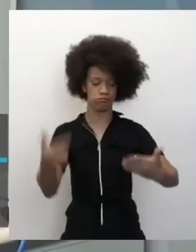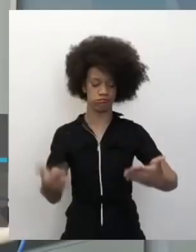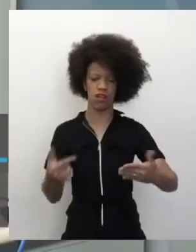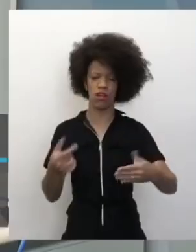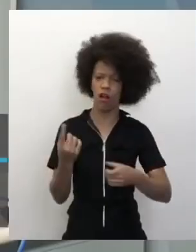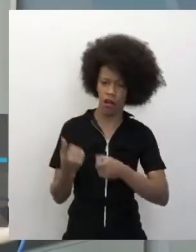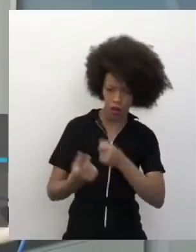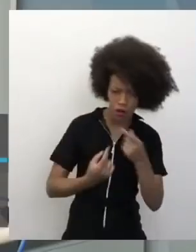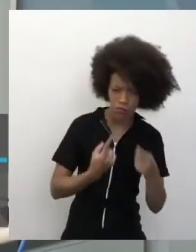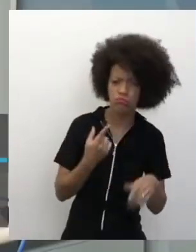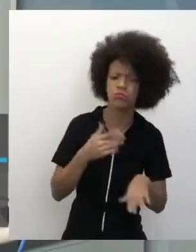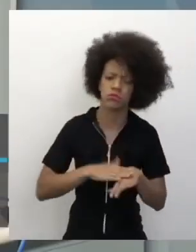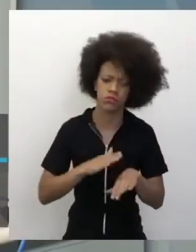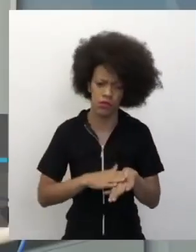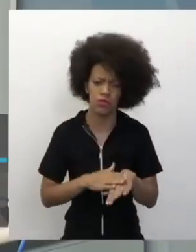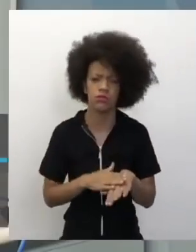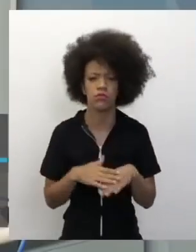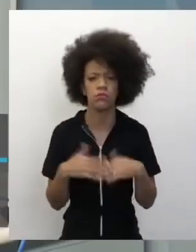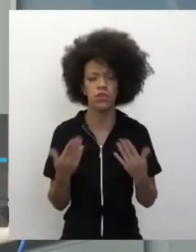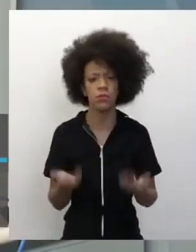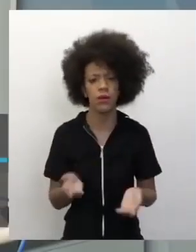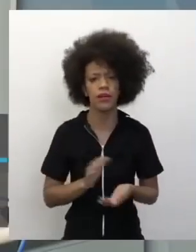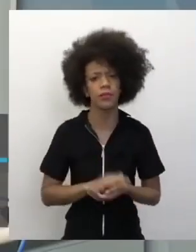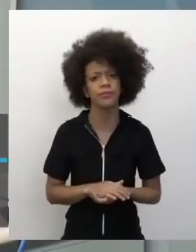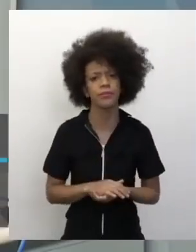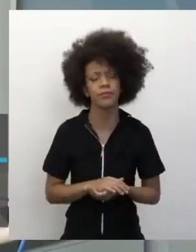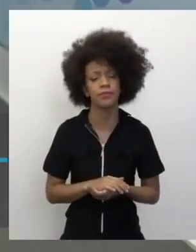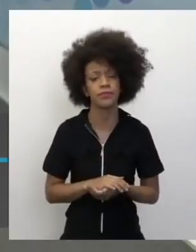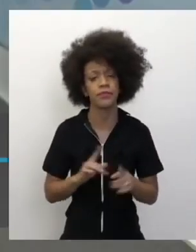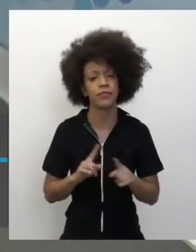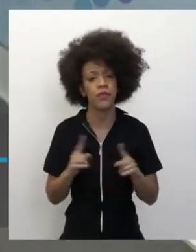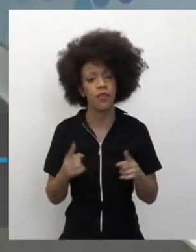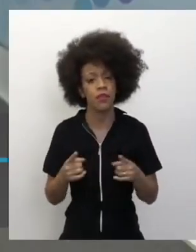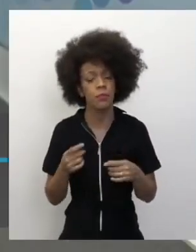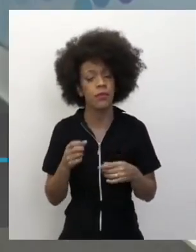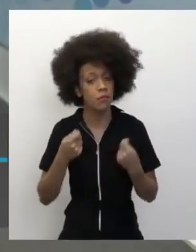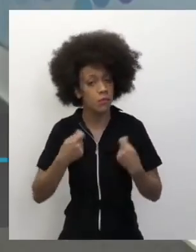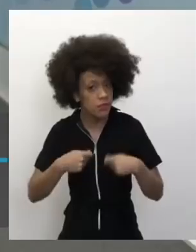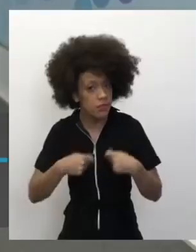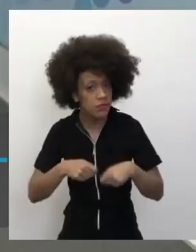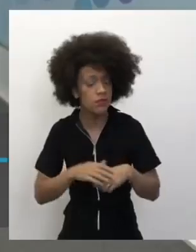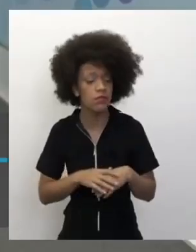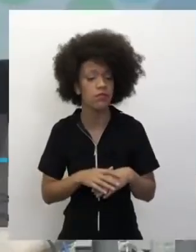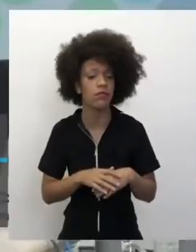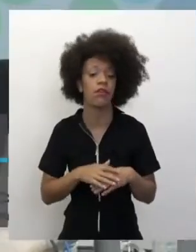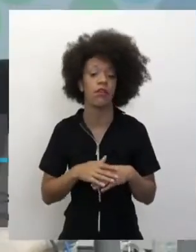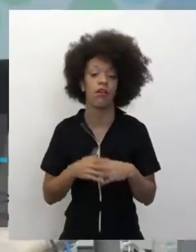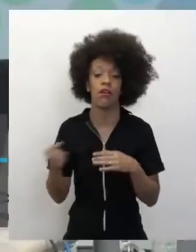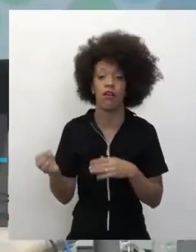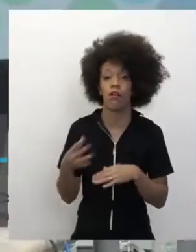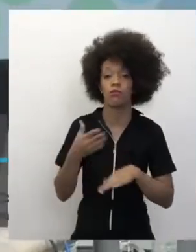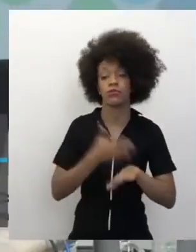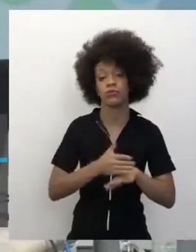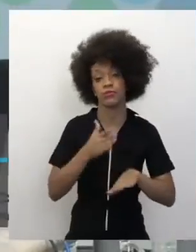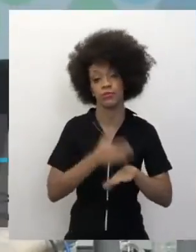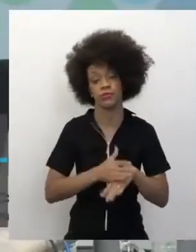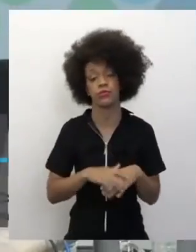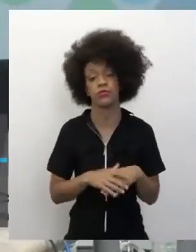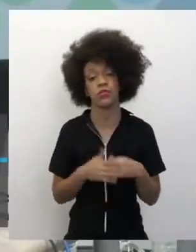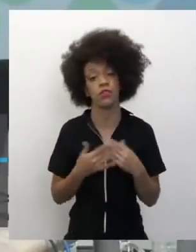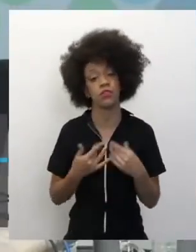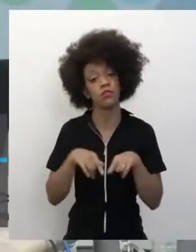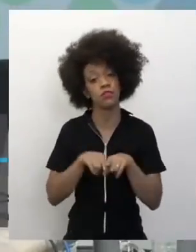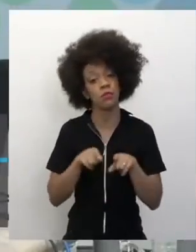né, que fazem isso ainda, mas não são muitos. Já precisaríamos atualizar a rotina, né? Seria também